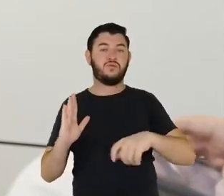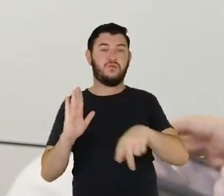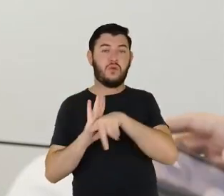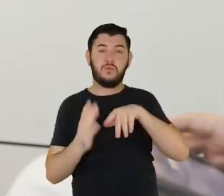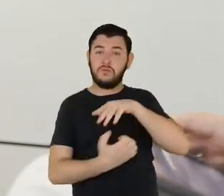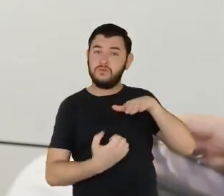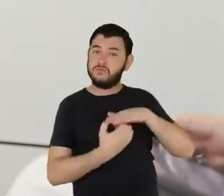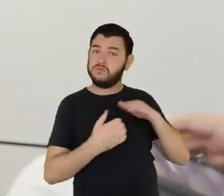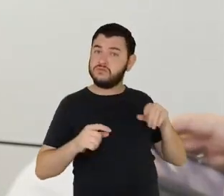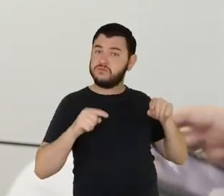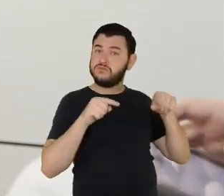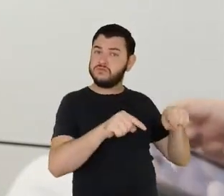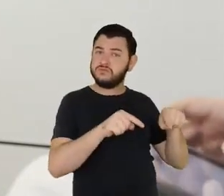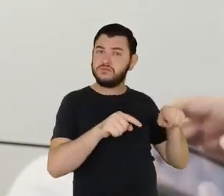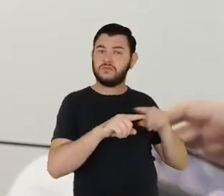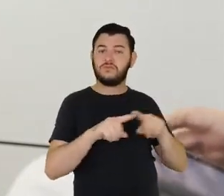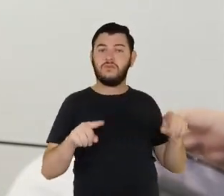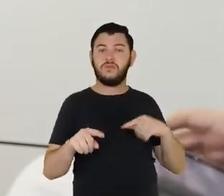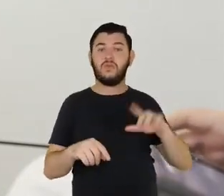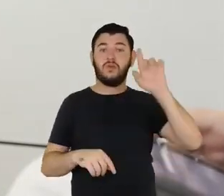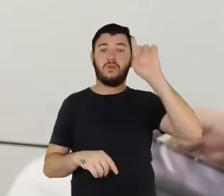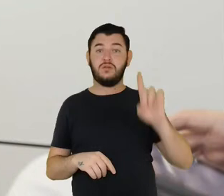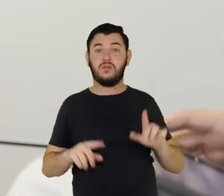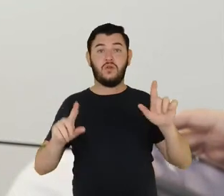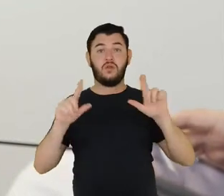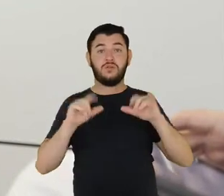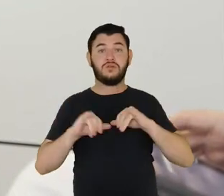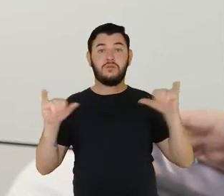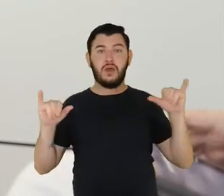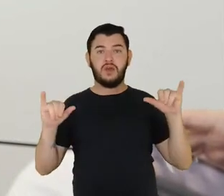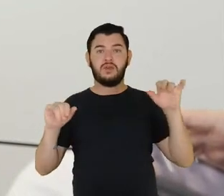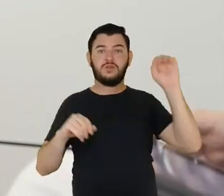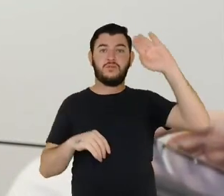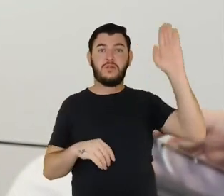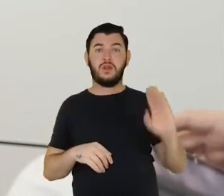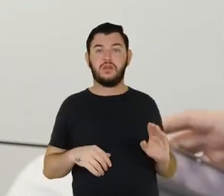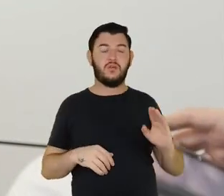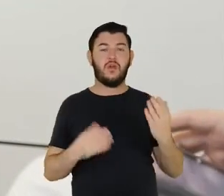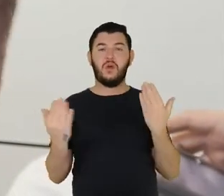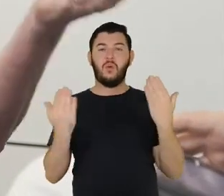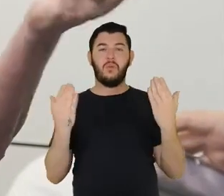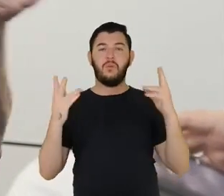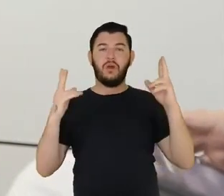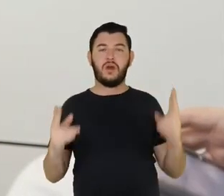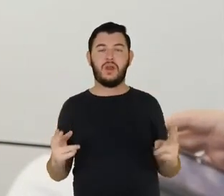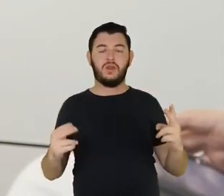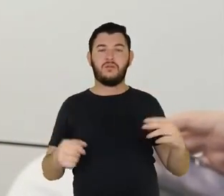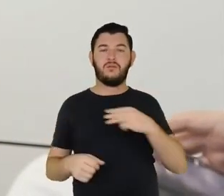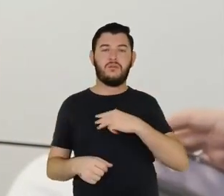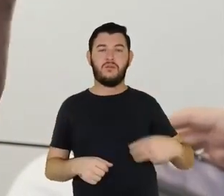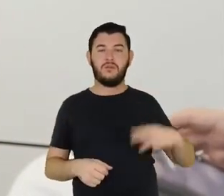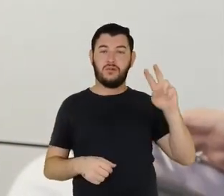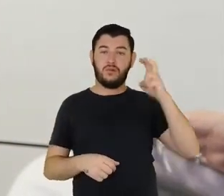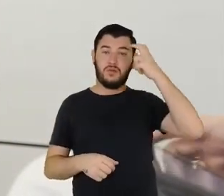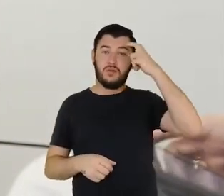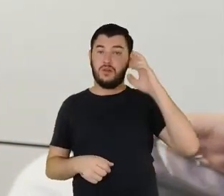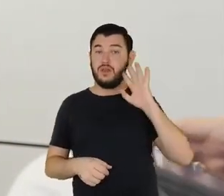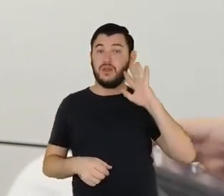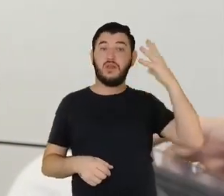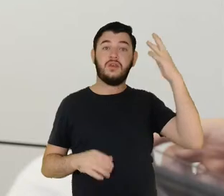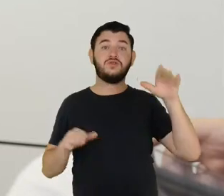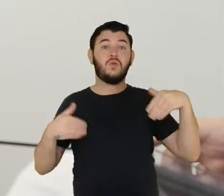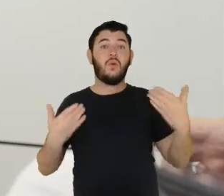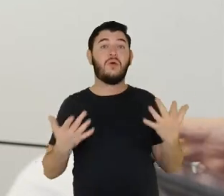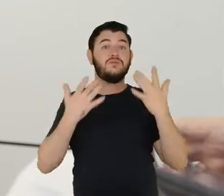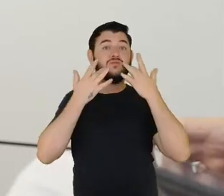um segundo ministro da Cultura. Eles decidem quais as peças de teatro eles vão patrocinar. Assim como o livro, por exemplo, que